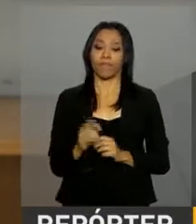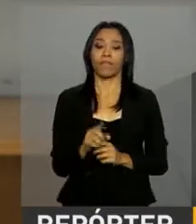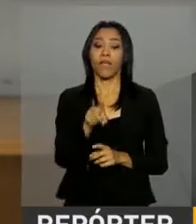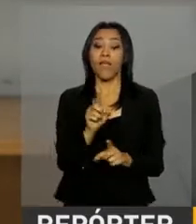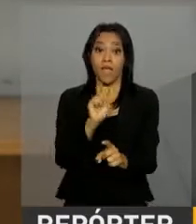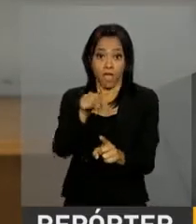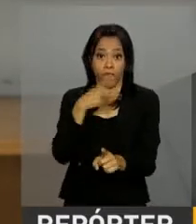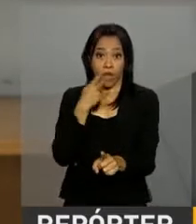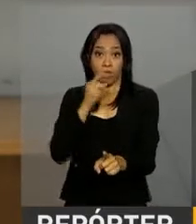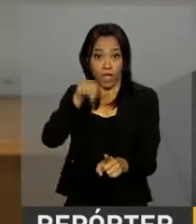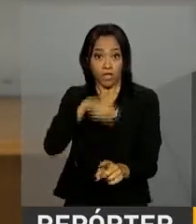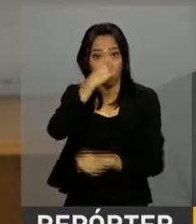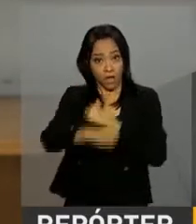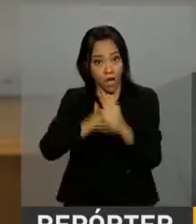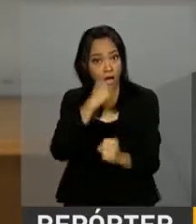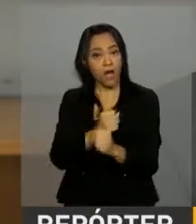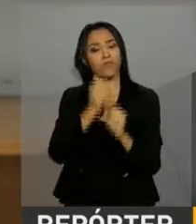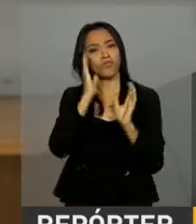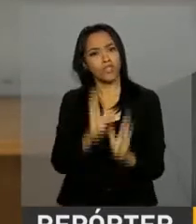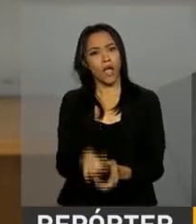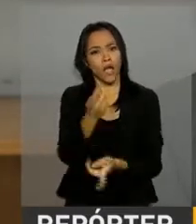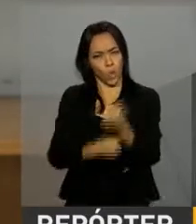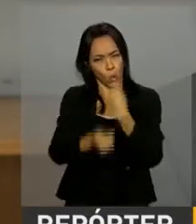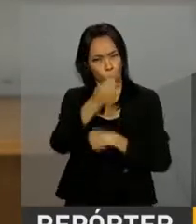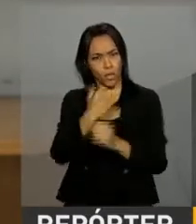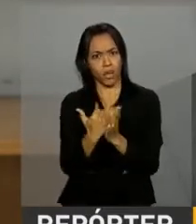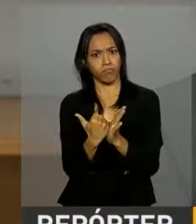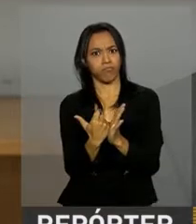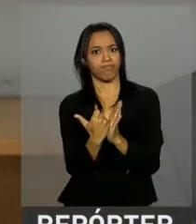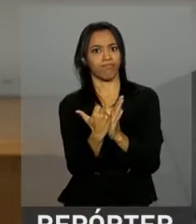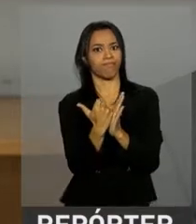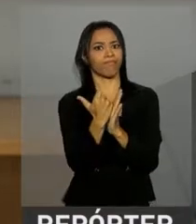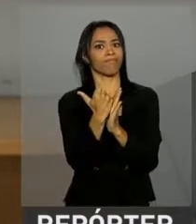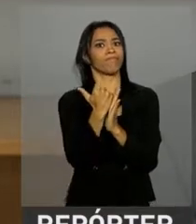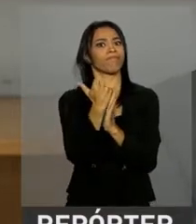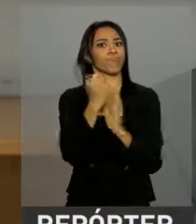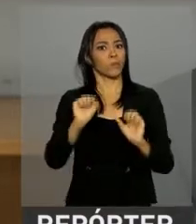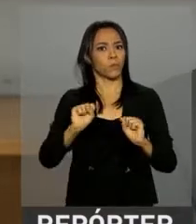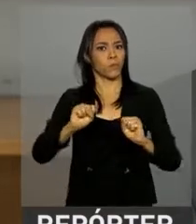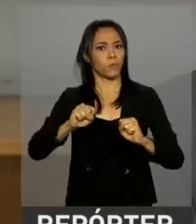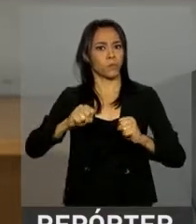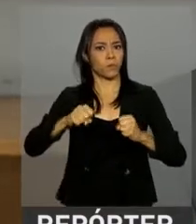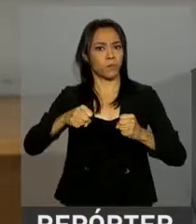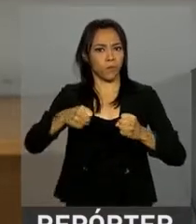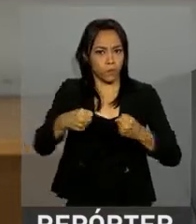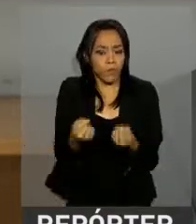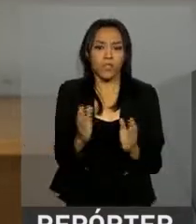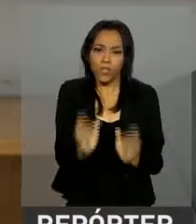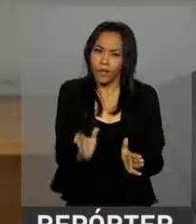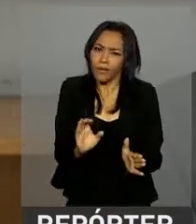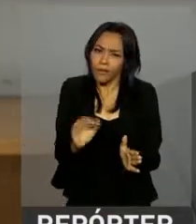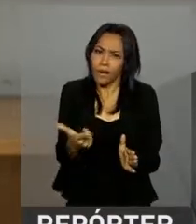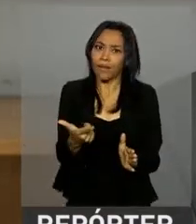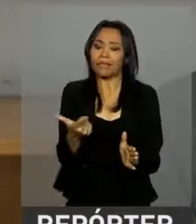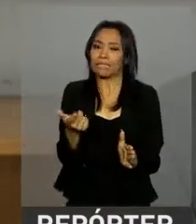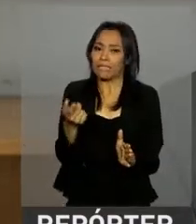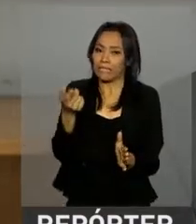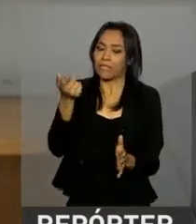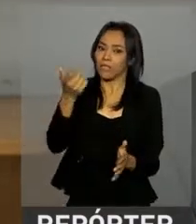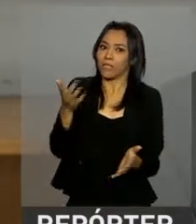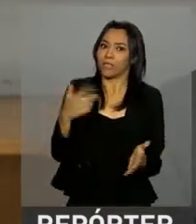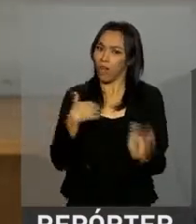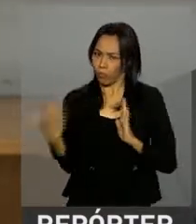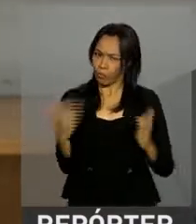de recuperação. Claro que a queda foi muito grande e a recuperação para sair do buraco ainda leva